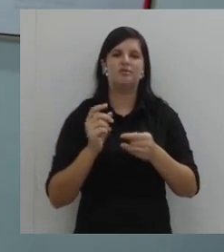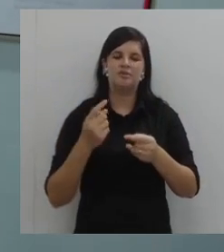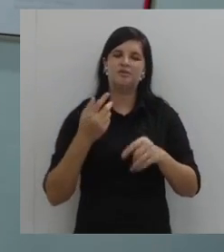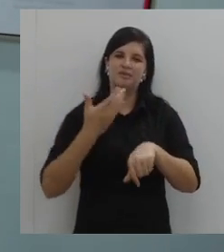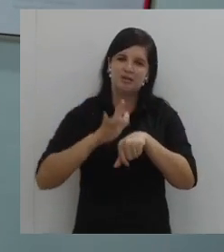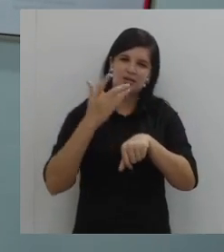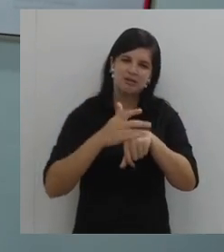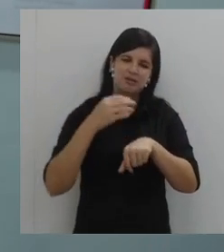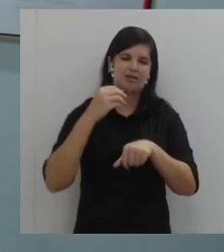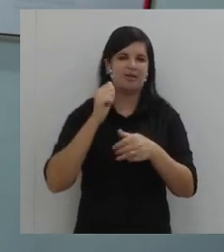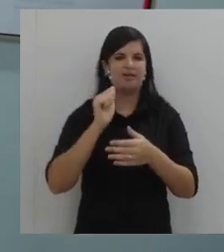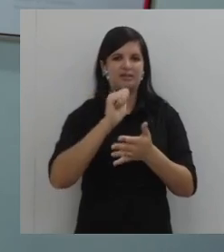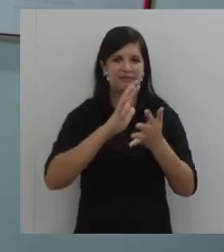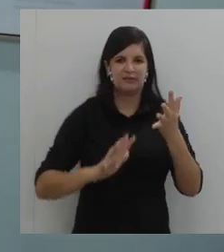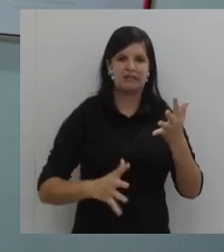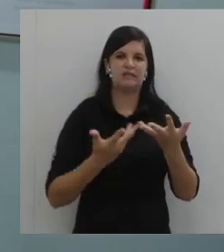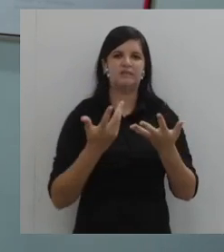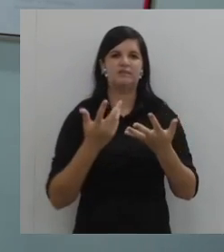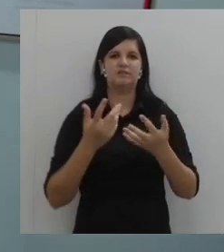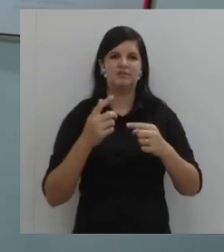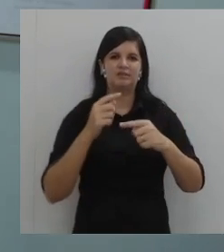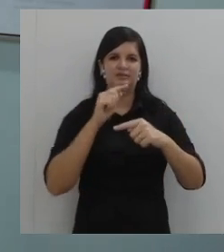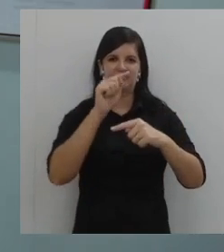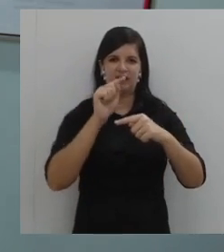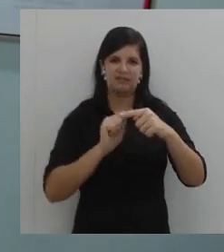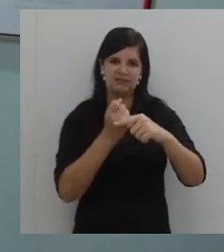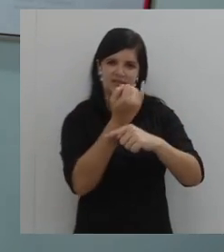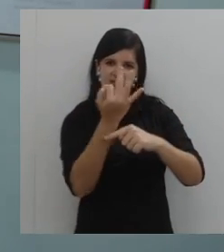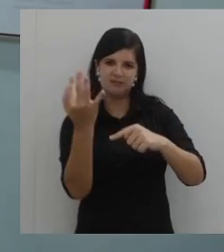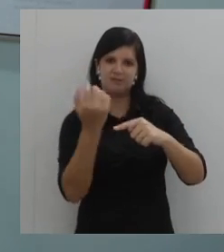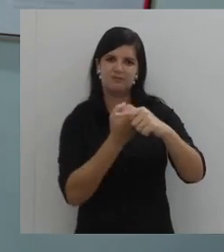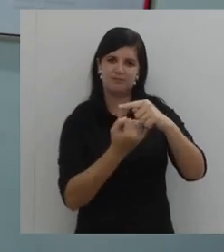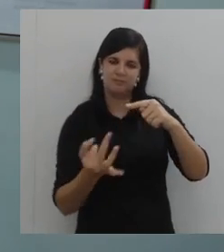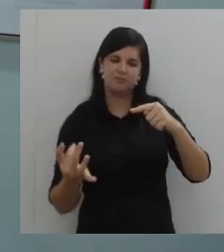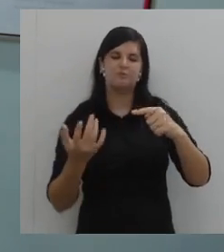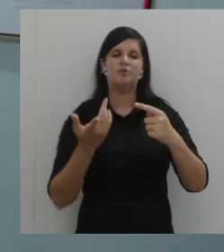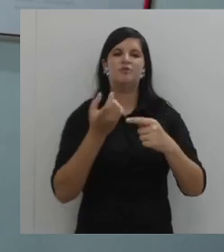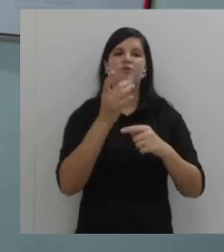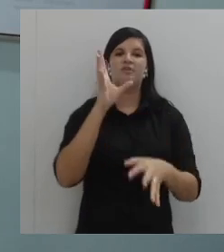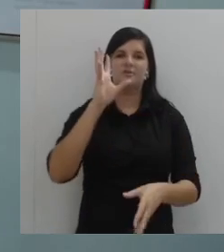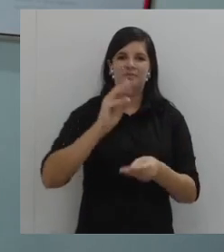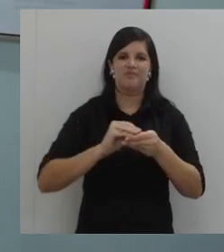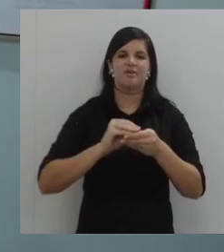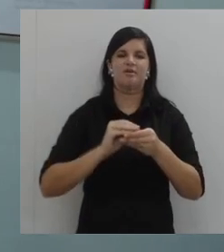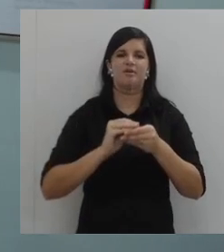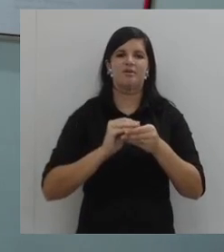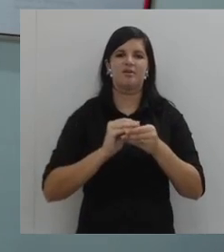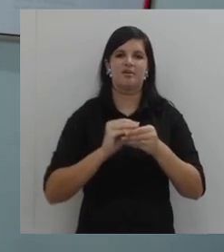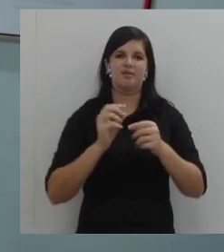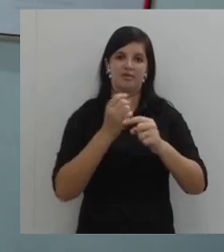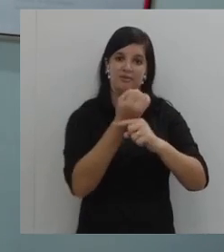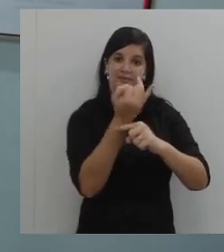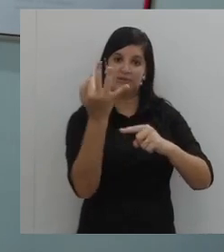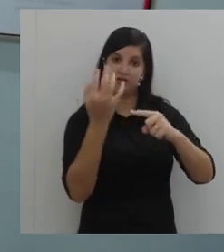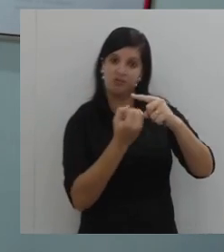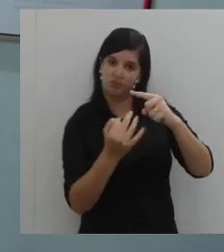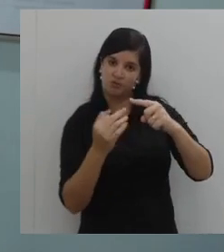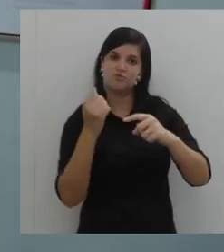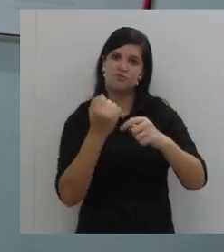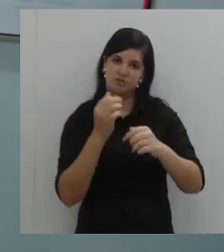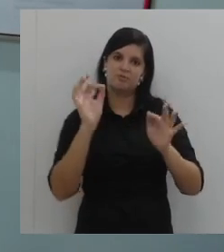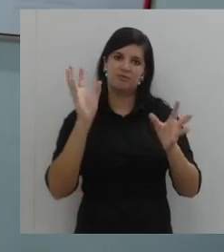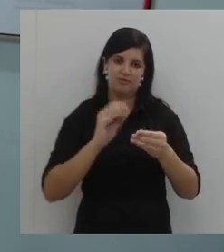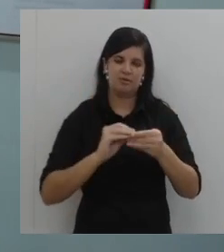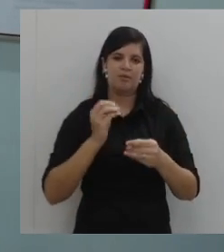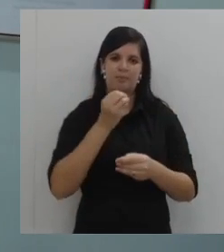questões puras, envolvendo frações, onde o que é pedido é apenas a simplificação. Simplifique as frações. Uma dica que eu tenho